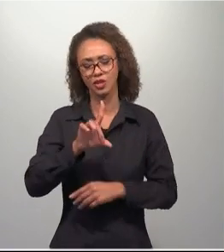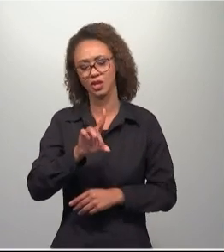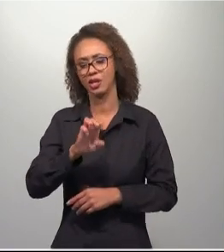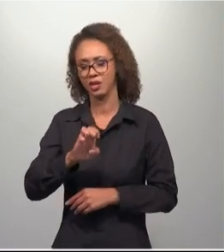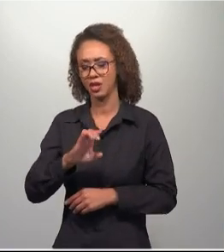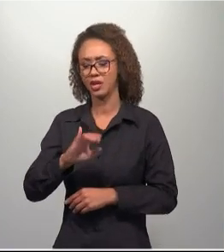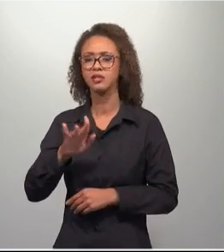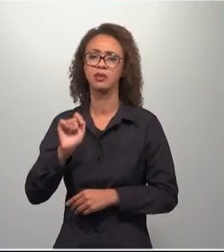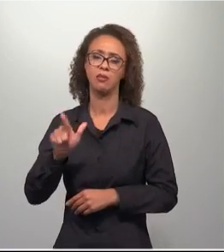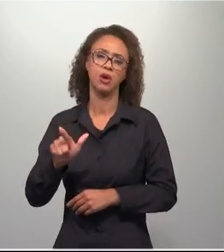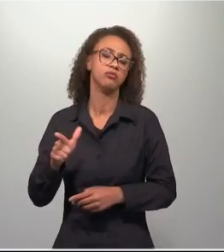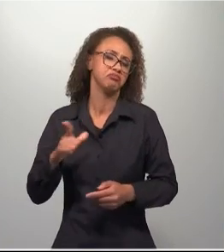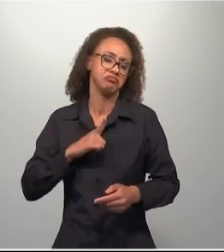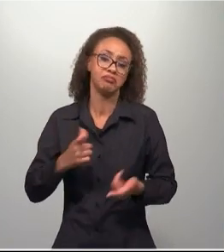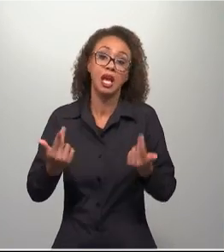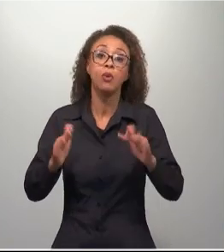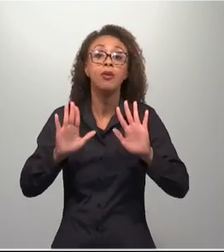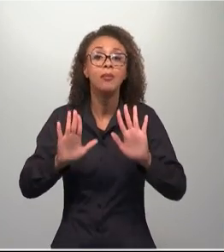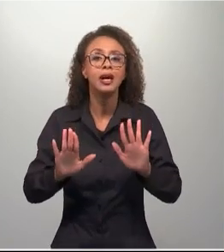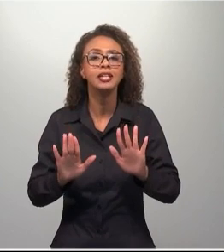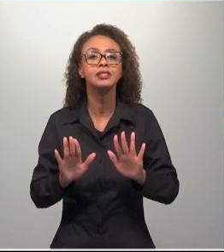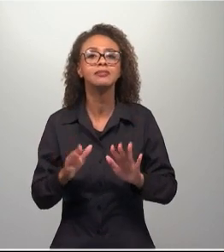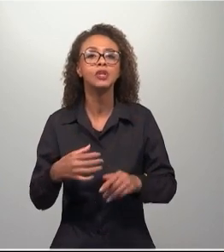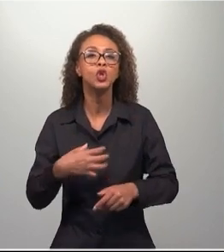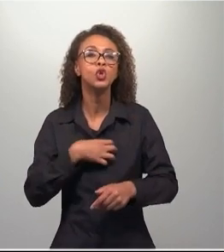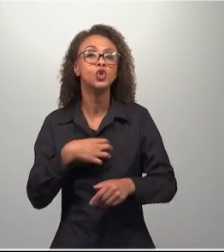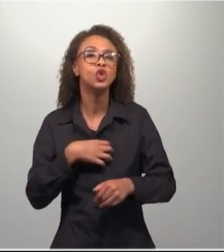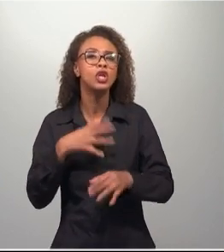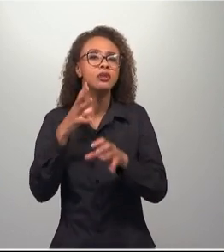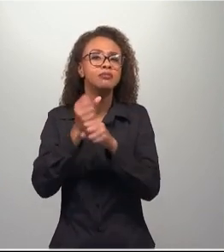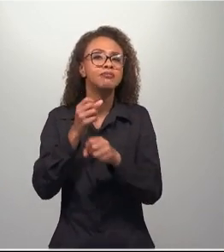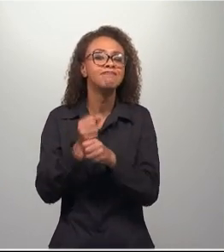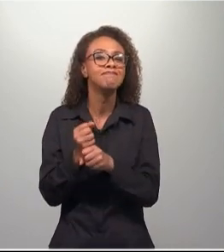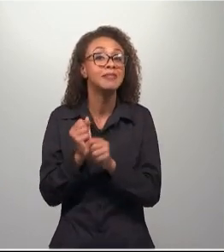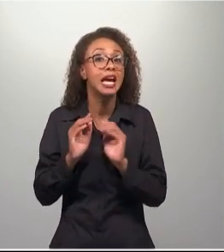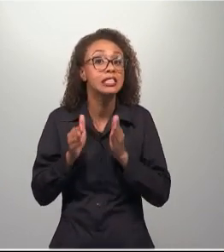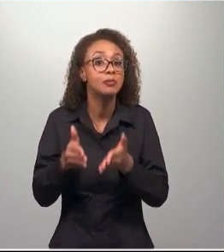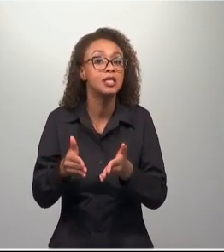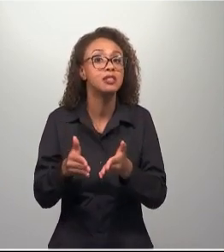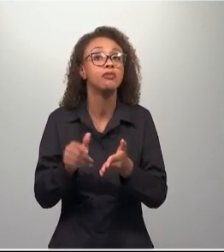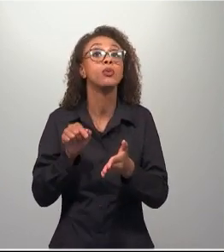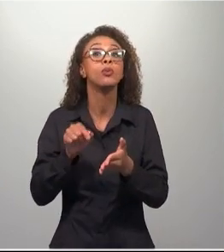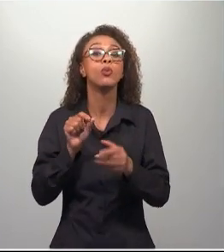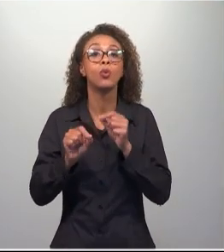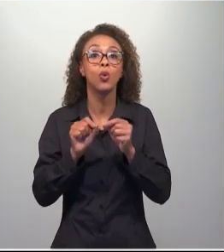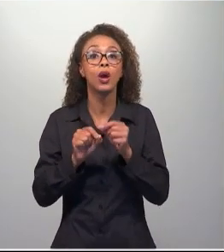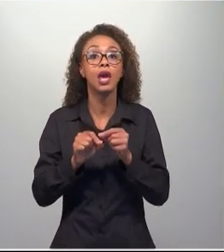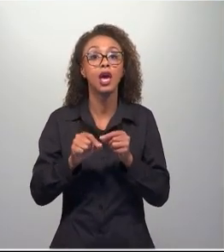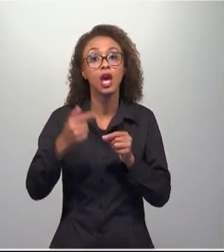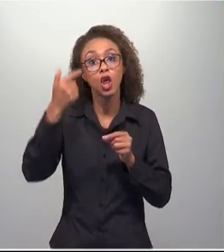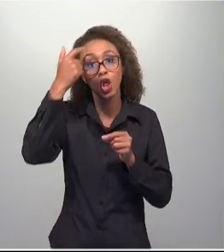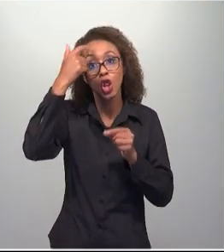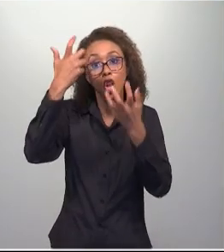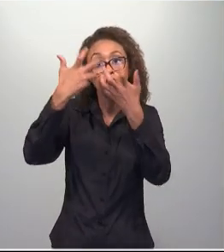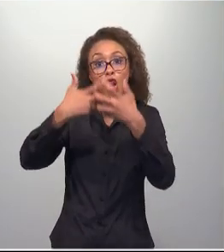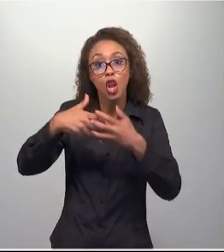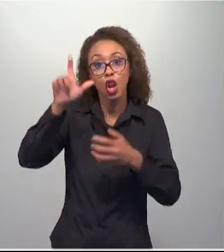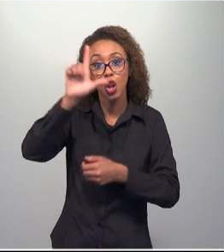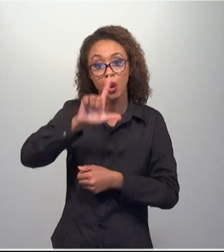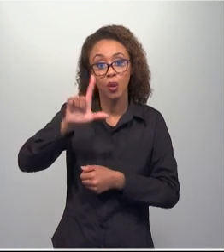que aí agora eu tenho algumas operações específicas operação lógica e operação lógica